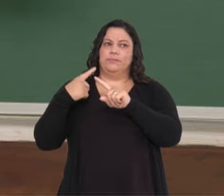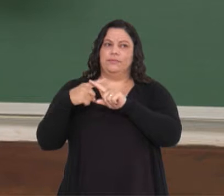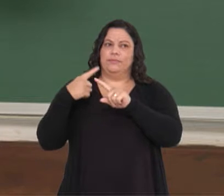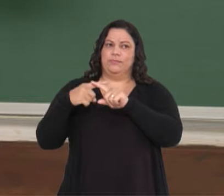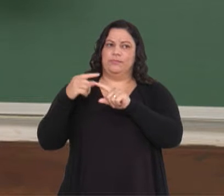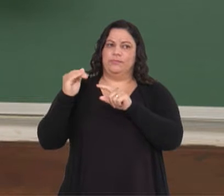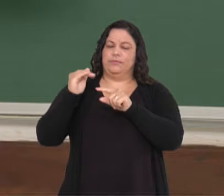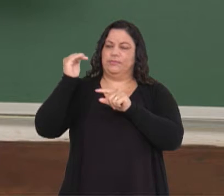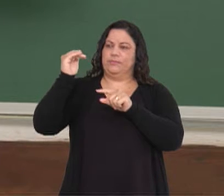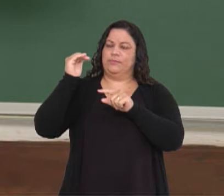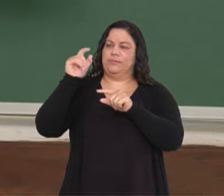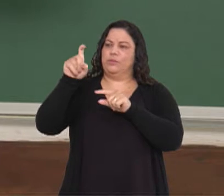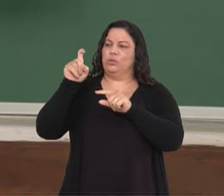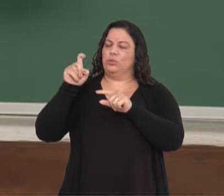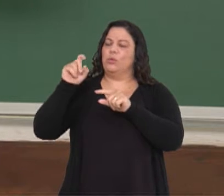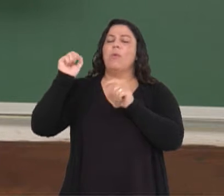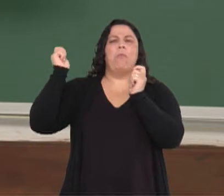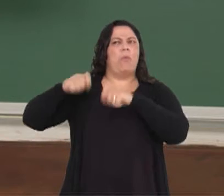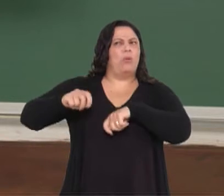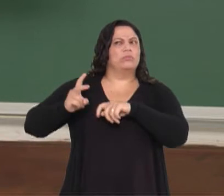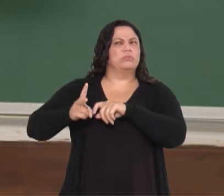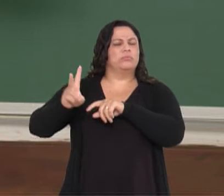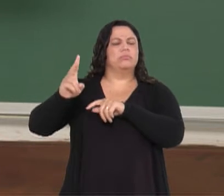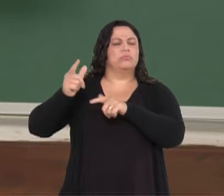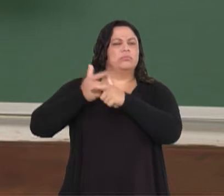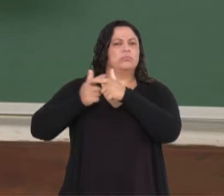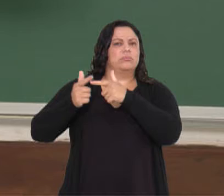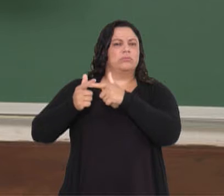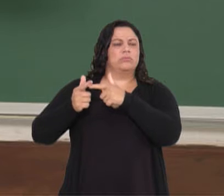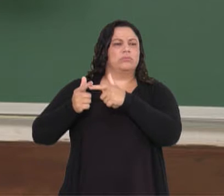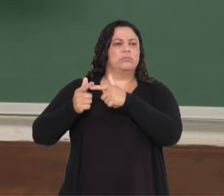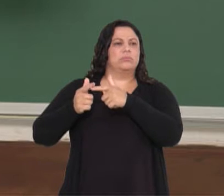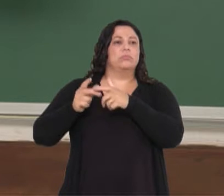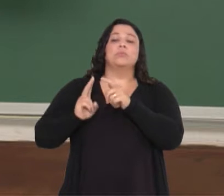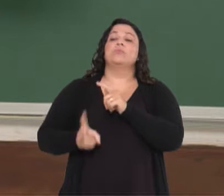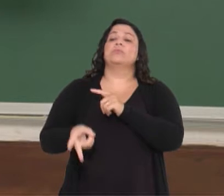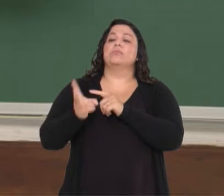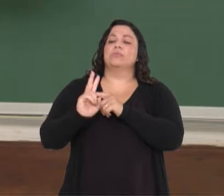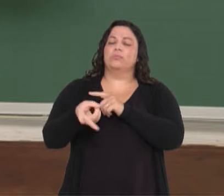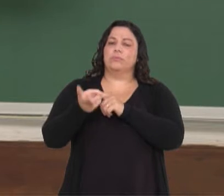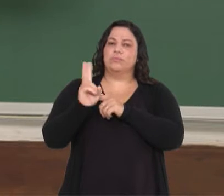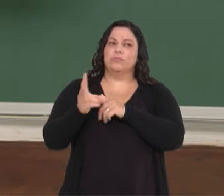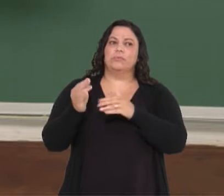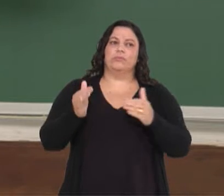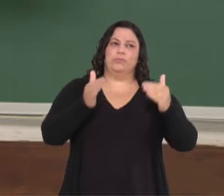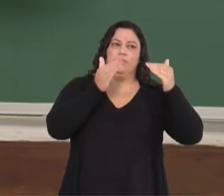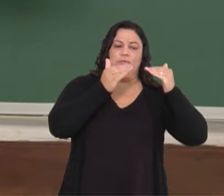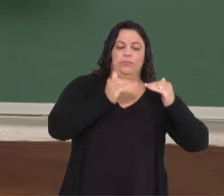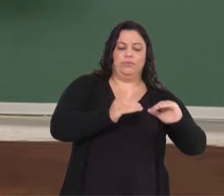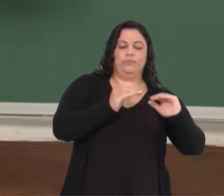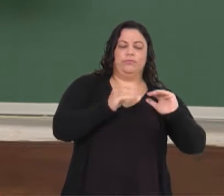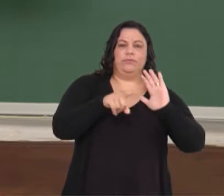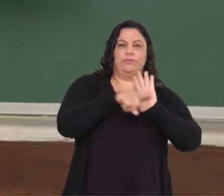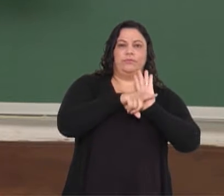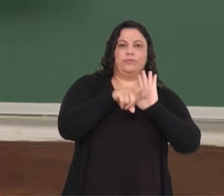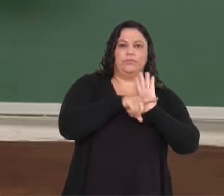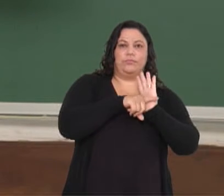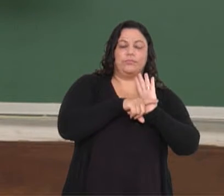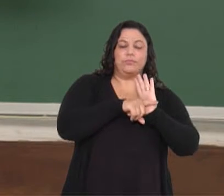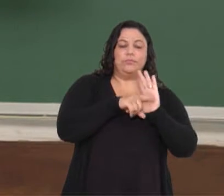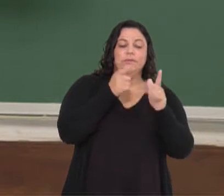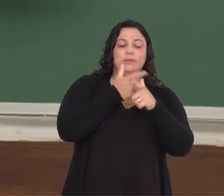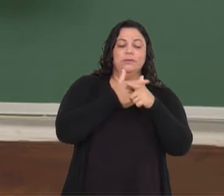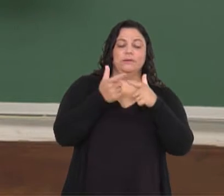expoente ainda é pelo menos igual, você continua essa divisão. Negativo x ao quadrado dividido por x ao